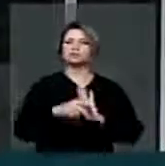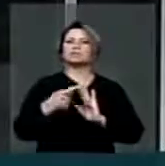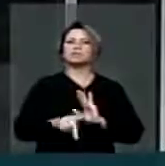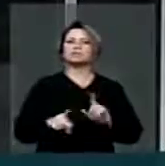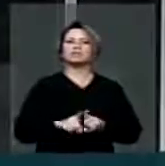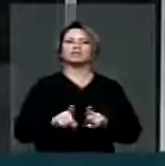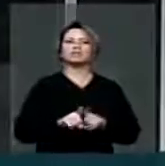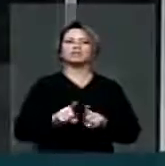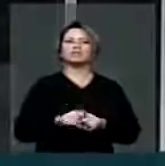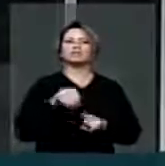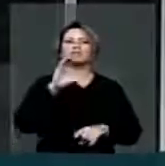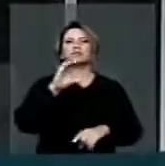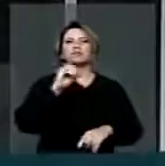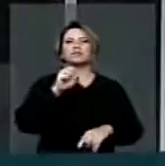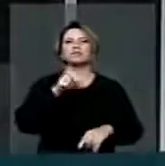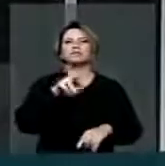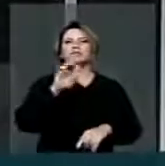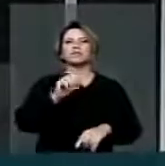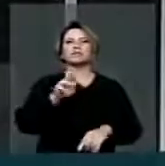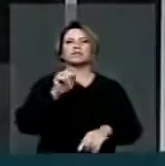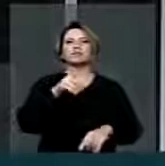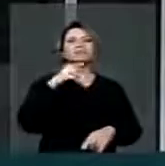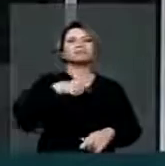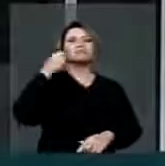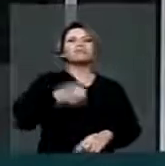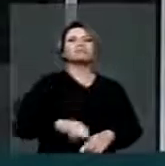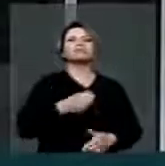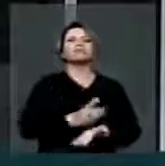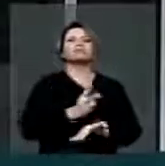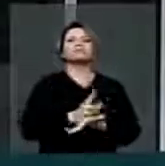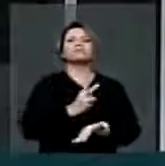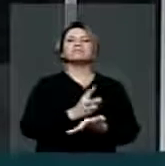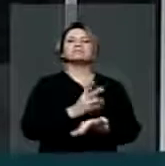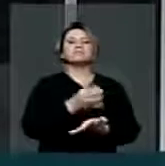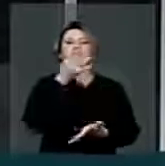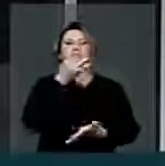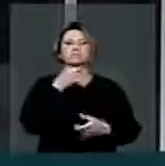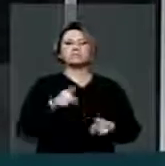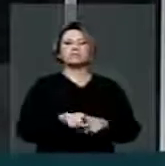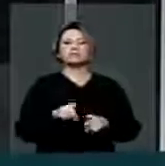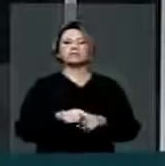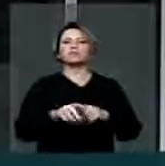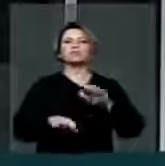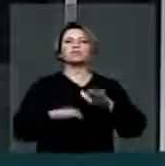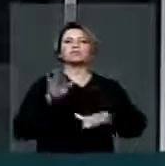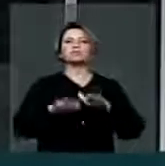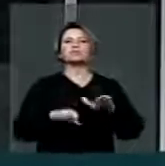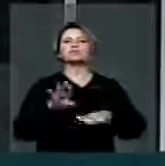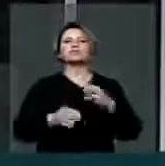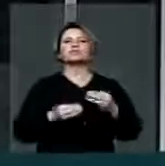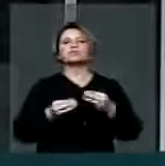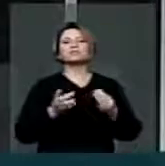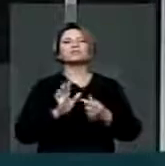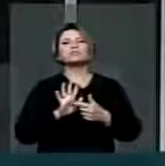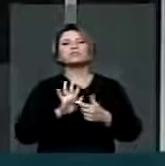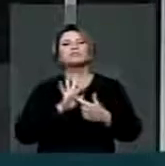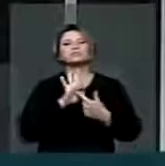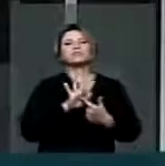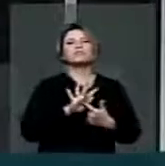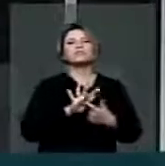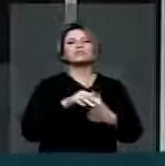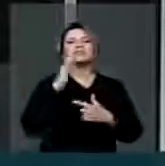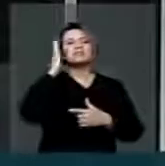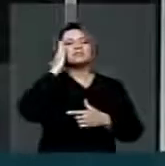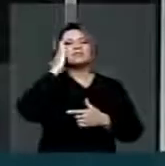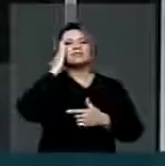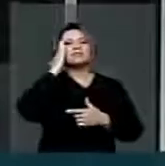setores conservadores, setores da extrema-direita, que muitas vezes se infiltram em mobilizações como essa e que